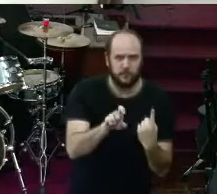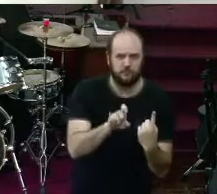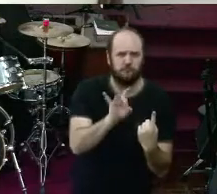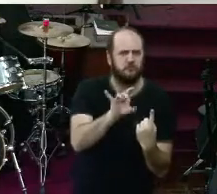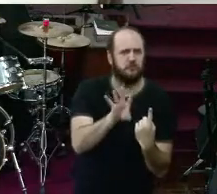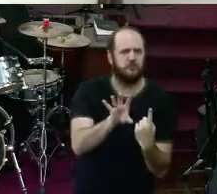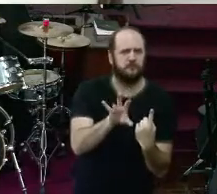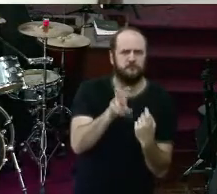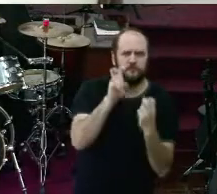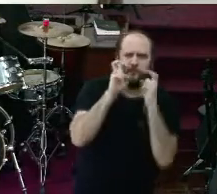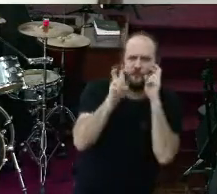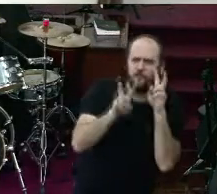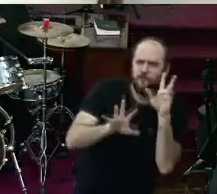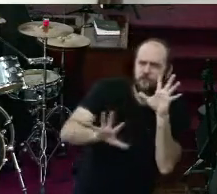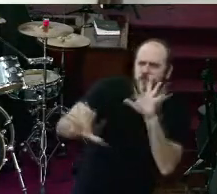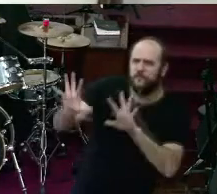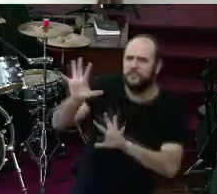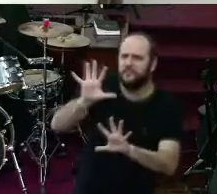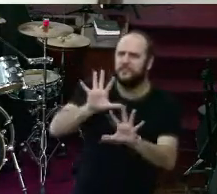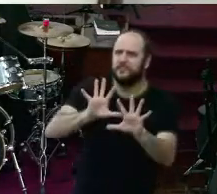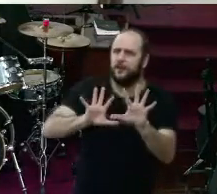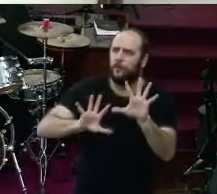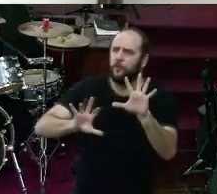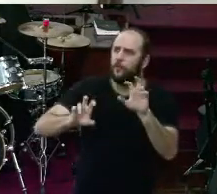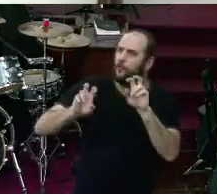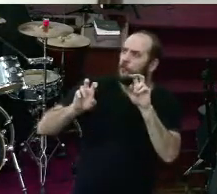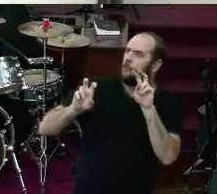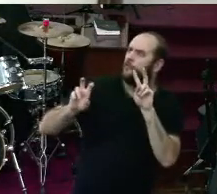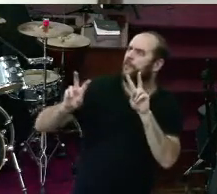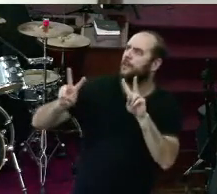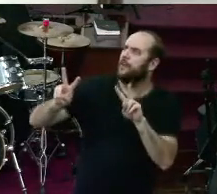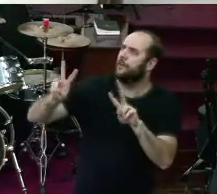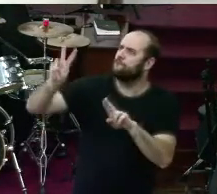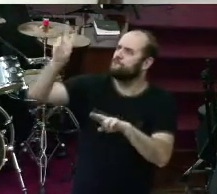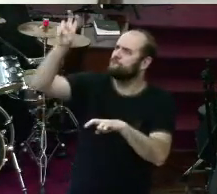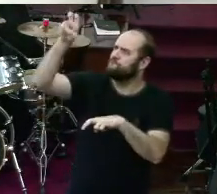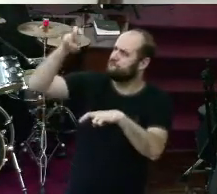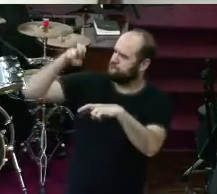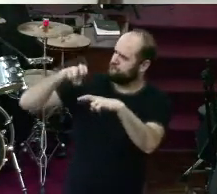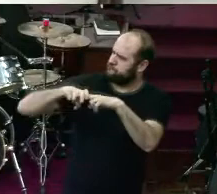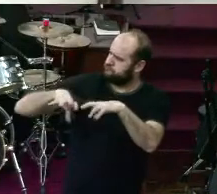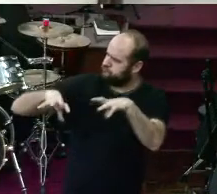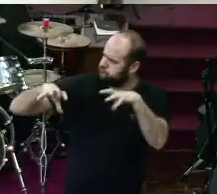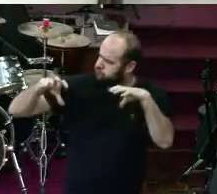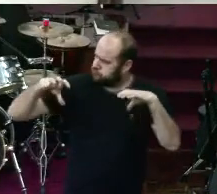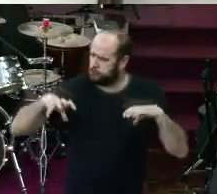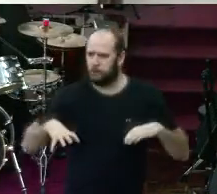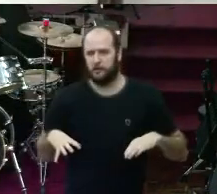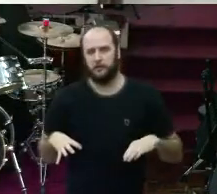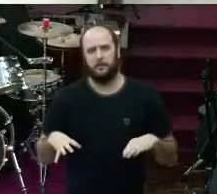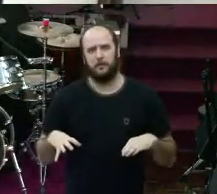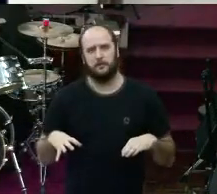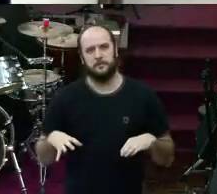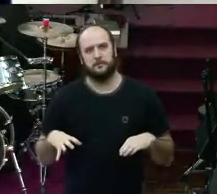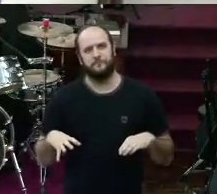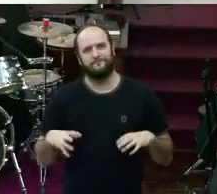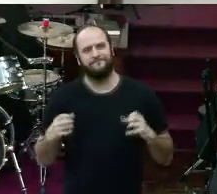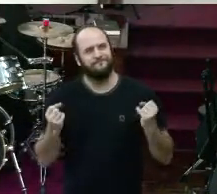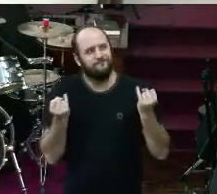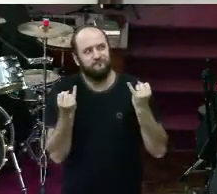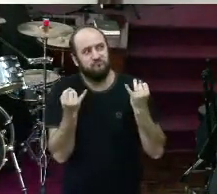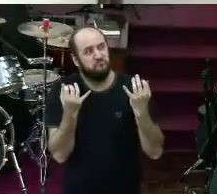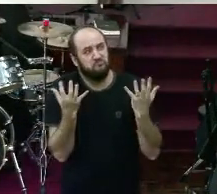Senhor assentado no seu alto e sublime trono. Irmãos, nós não temos como descrever essa